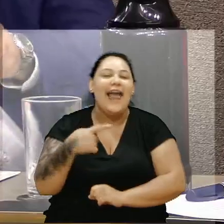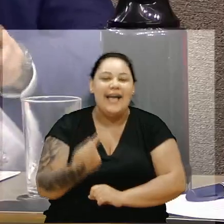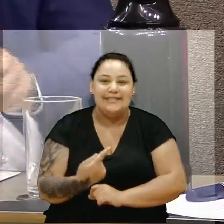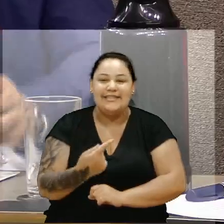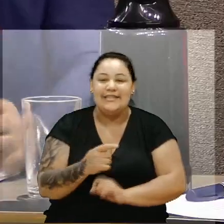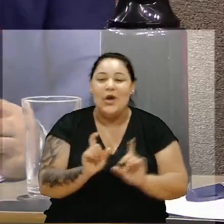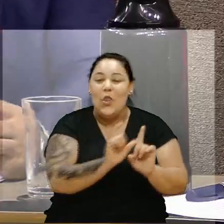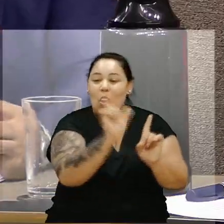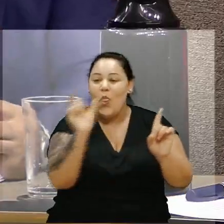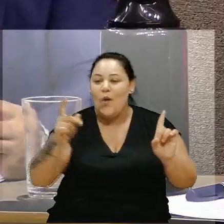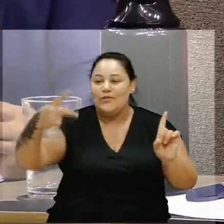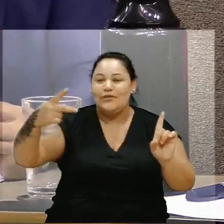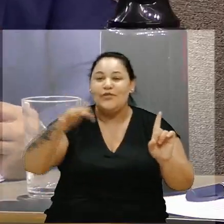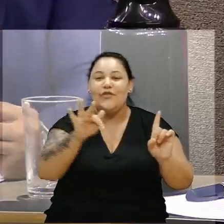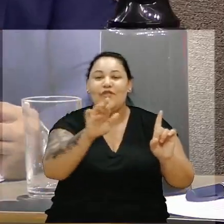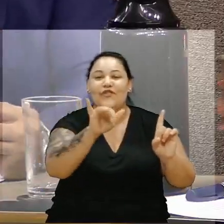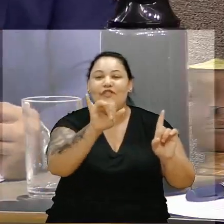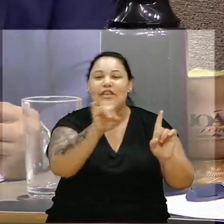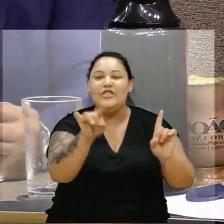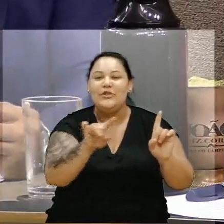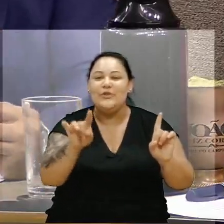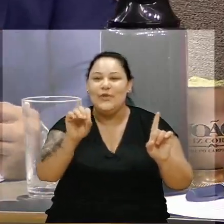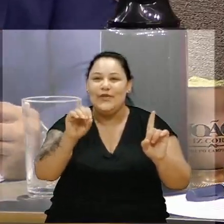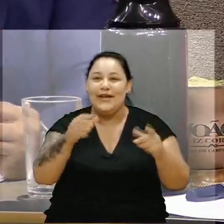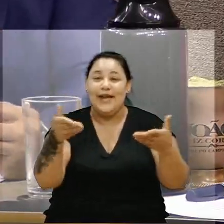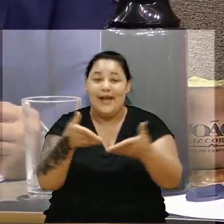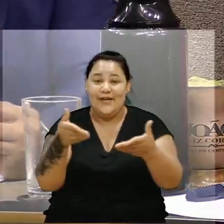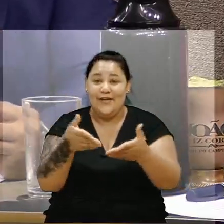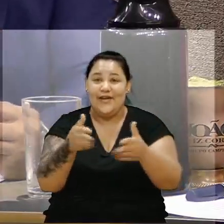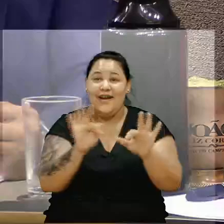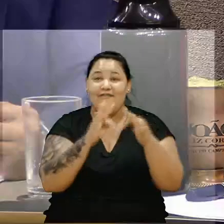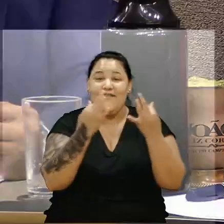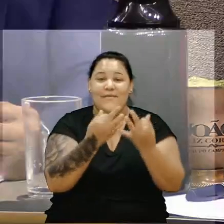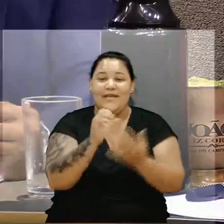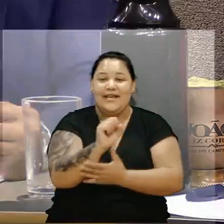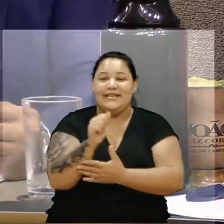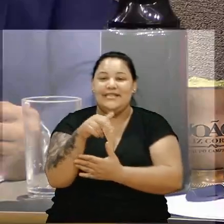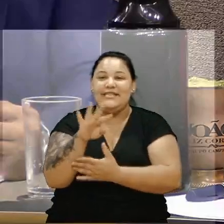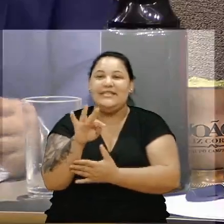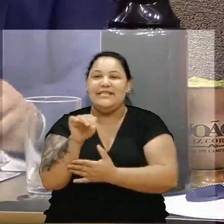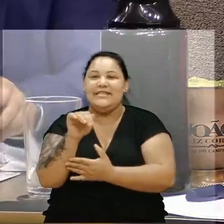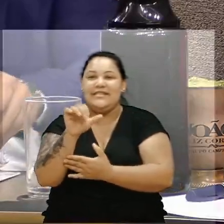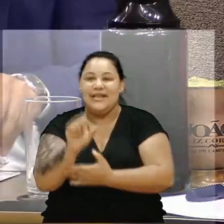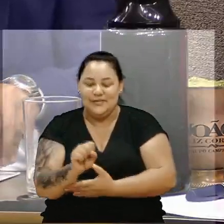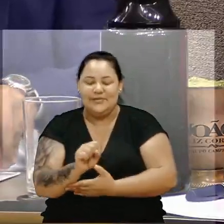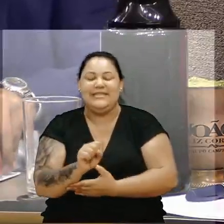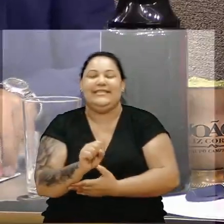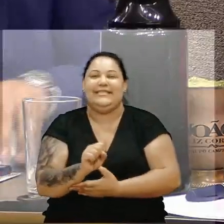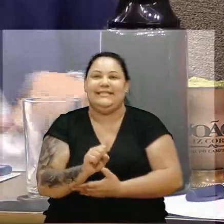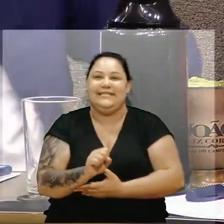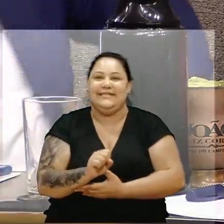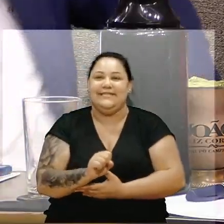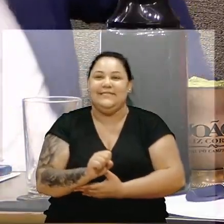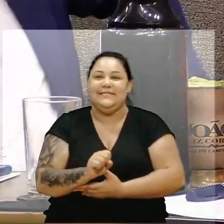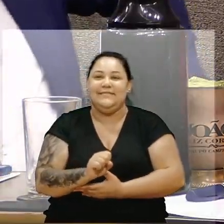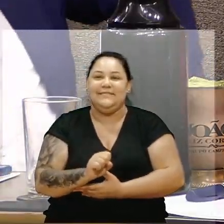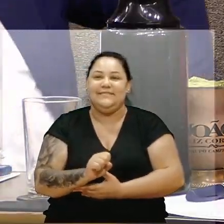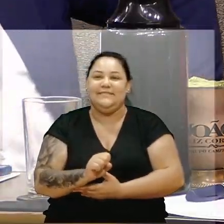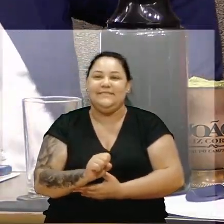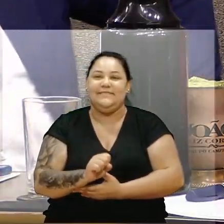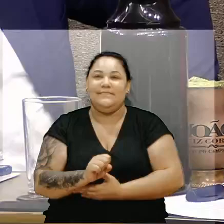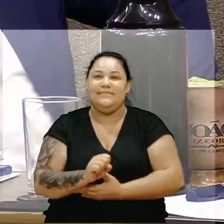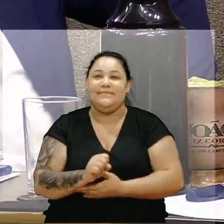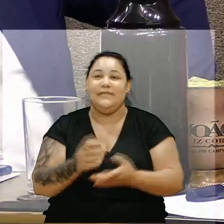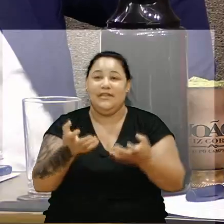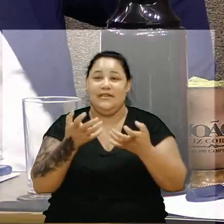tinha uma série aqui, né? Mas agora nós somos a família Santos tomando conta da Câmara. Mas queria lhe